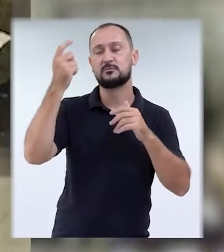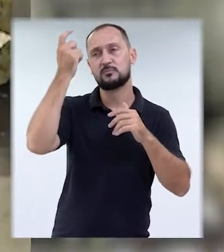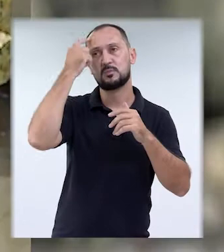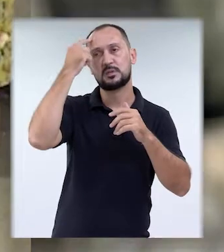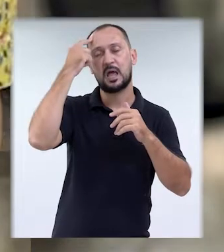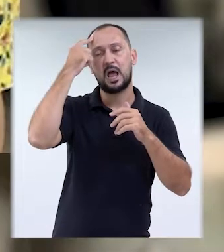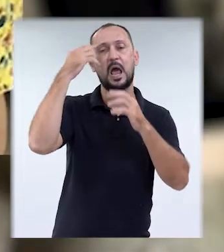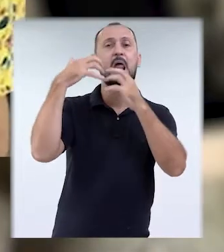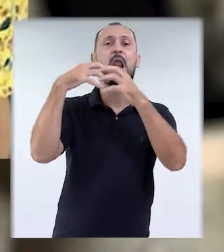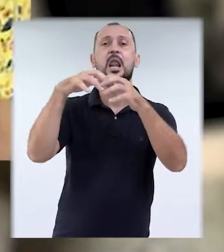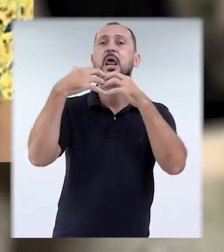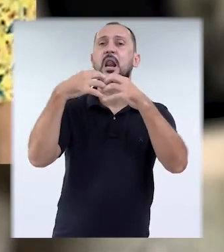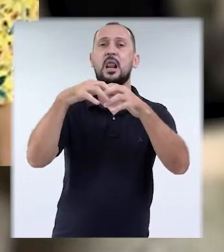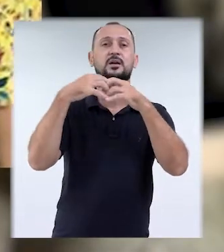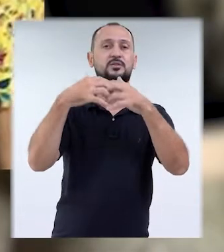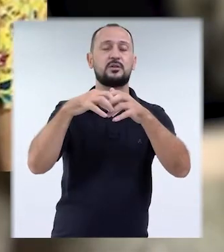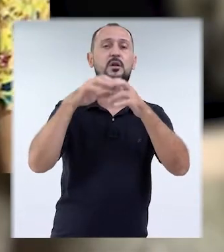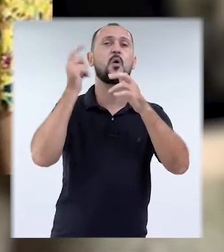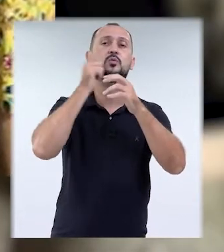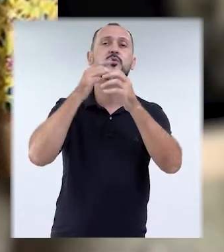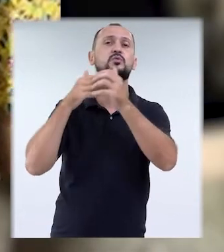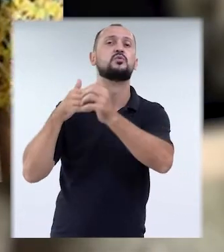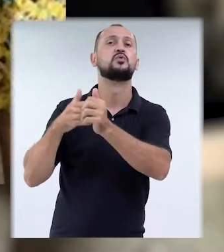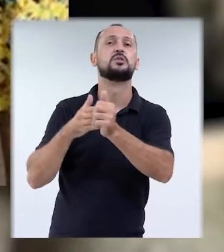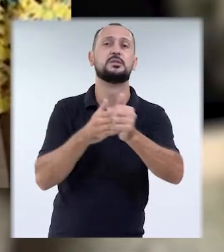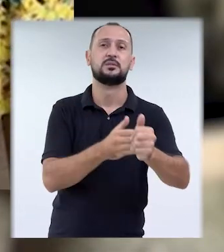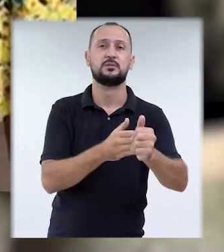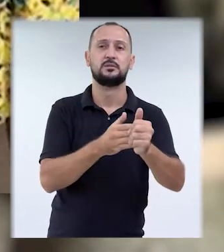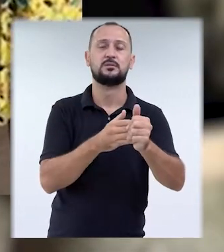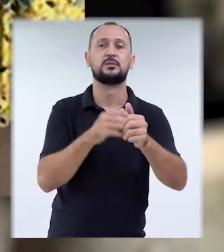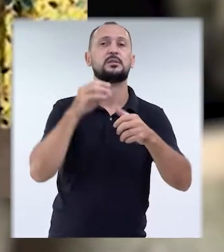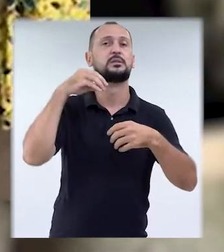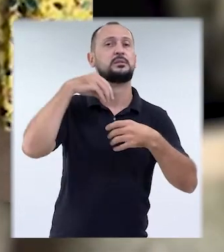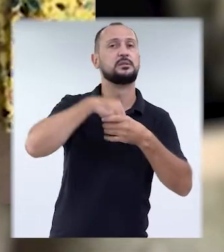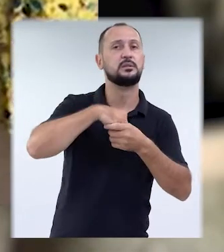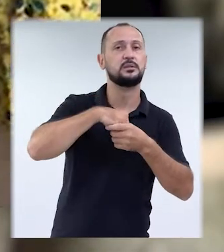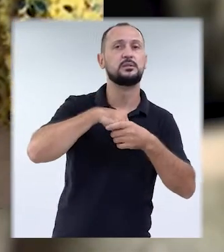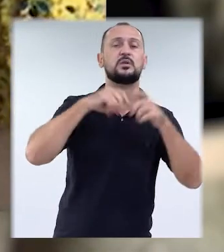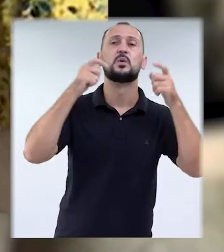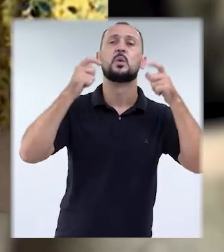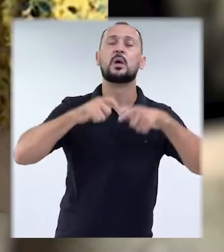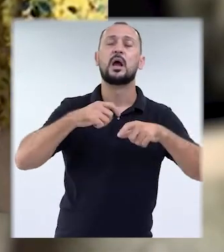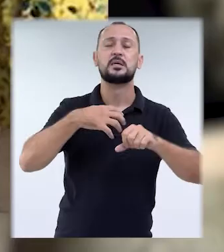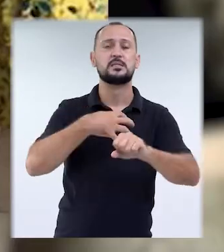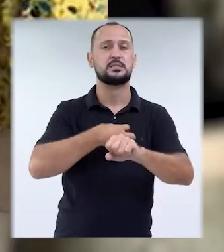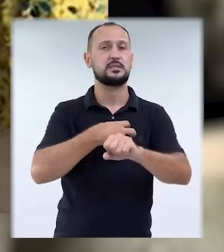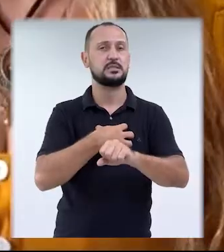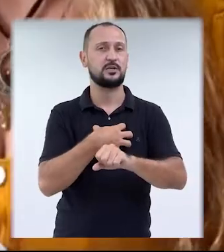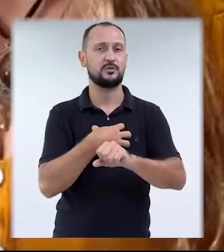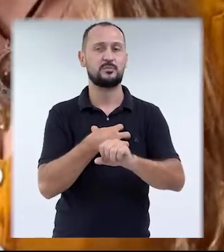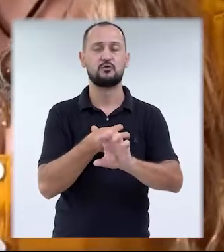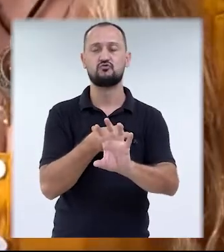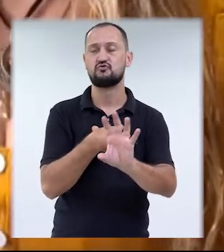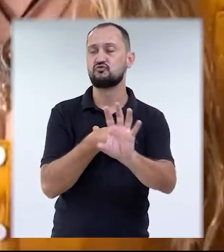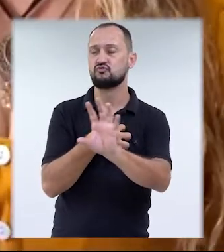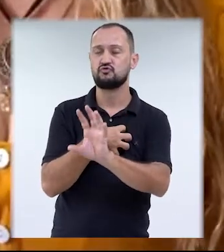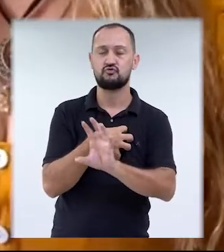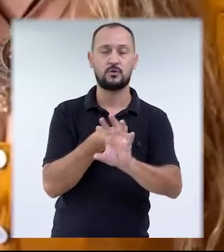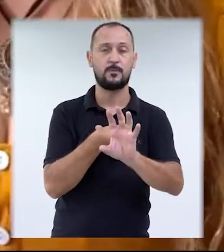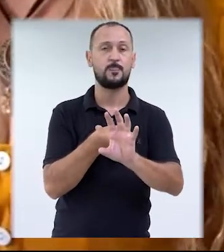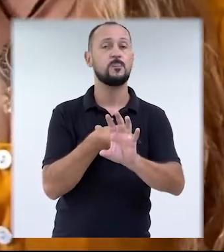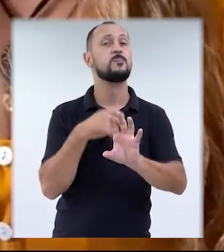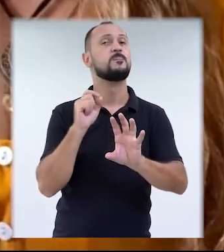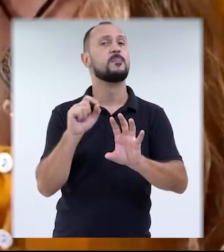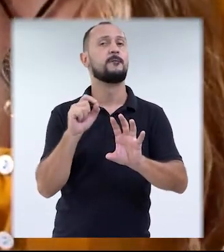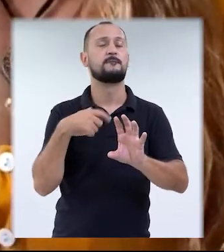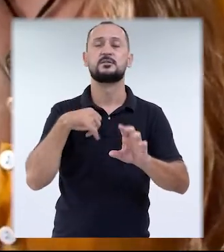intelecto, que pode nos conduzir nesse espaço interno, nesse espaço dos sentimentos, das emoções, de uma